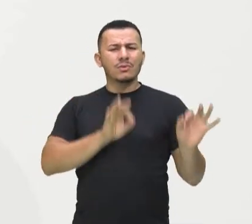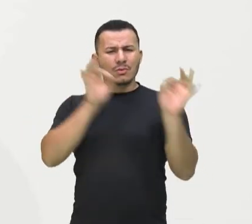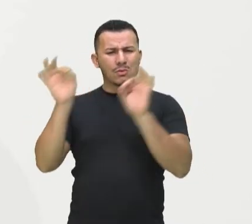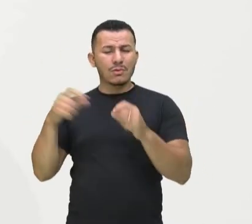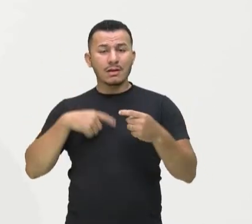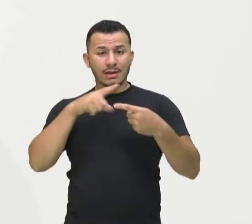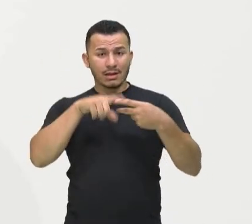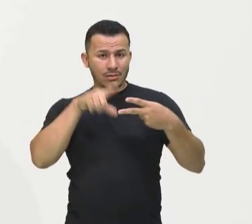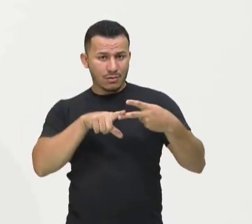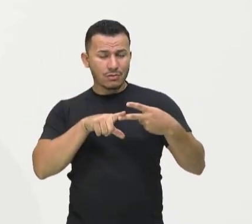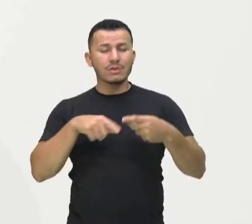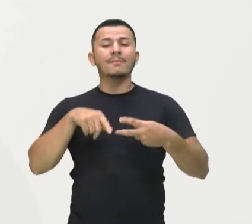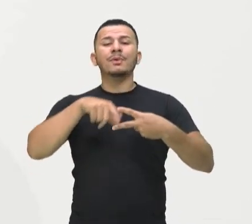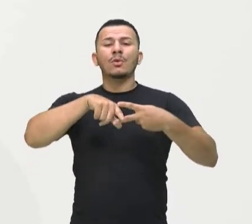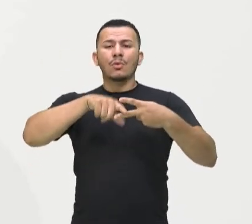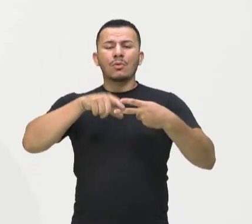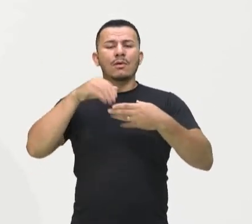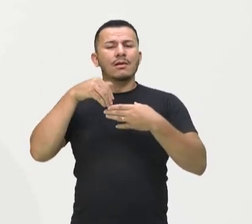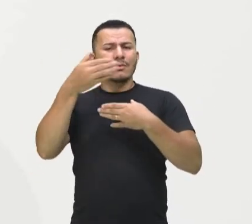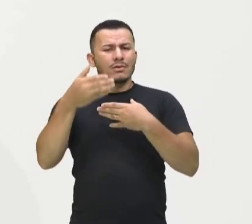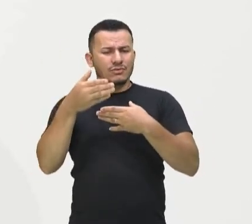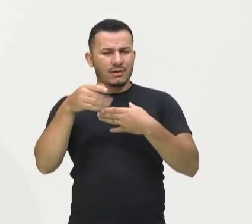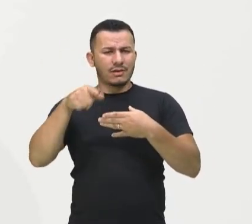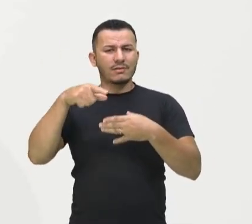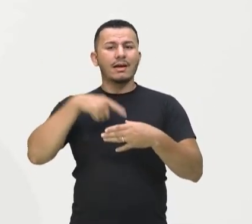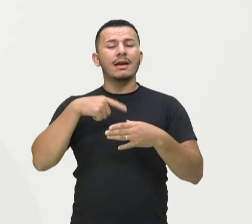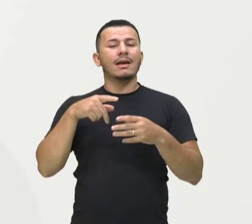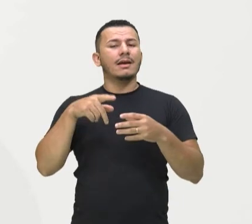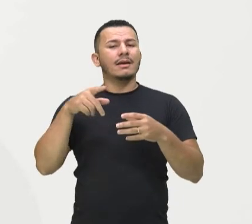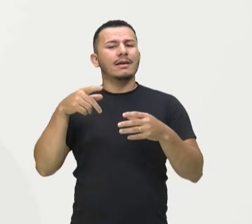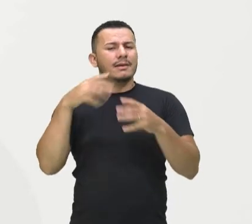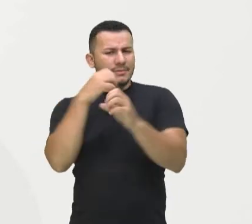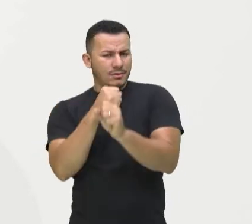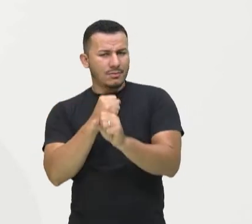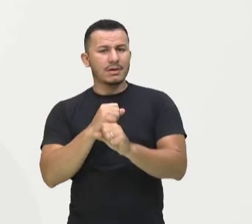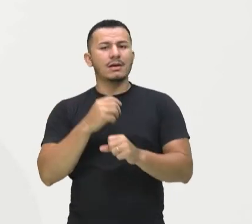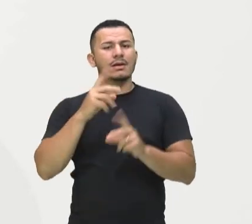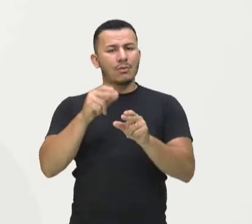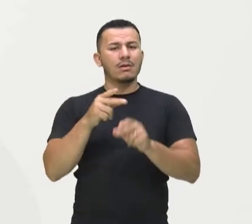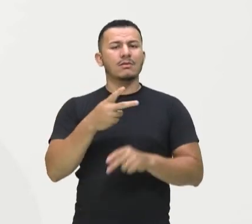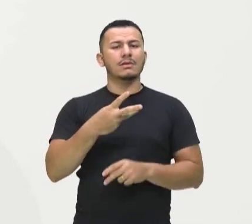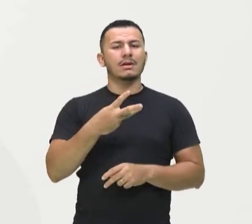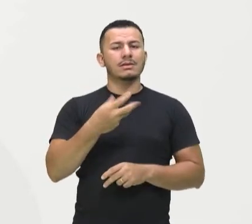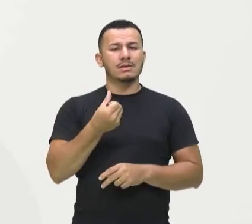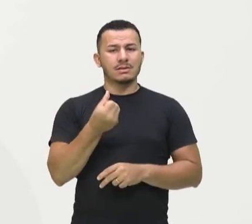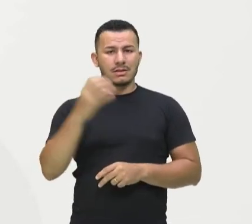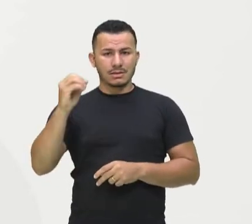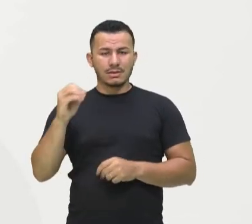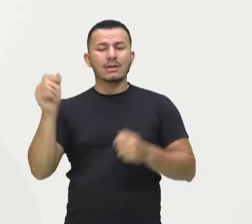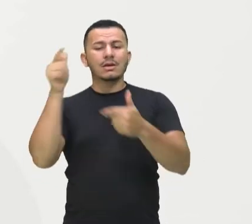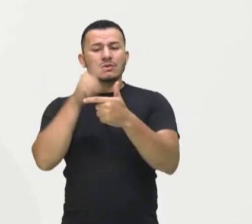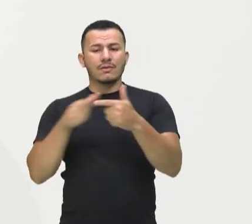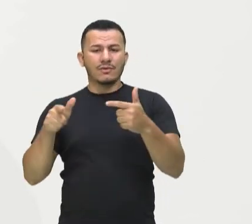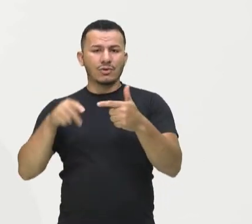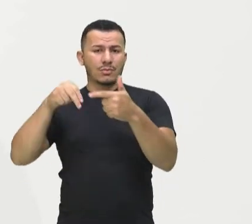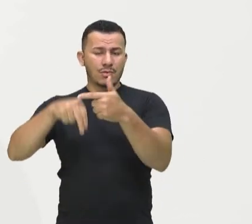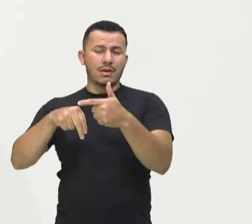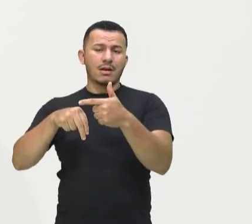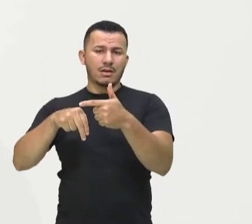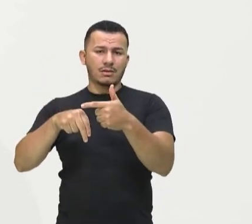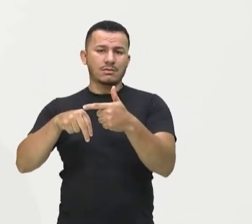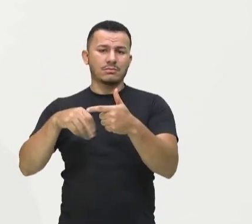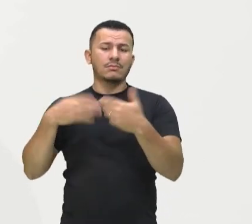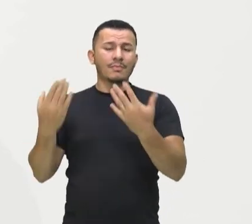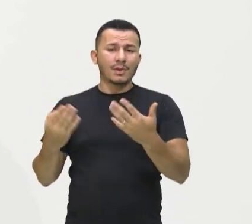ó, que o ângulo externo ele é igual a 360 graus dividido por N. Então, a